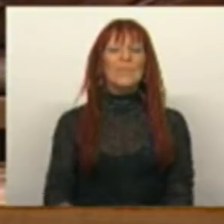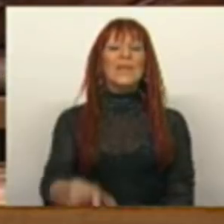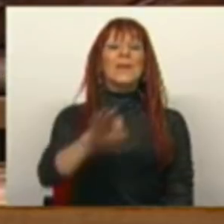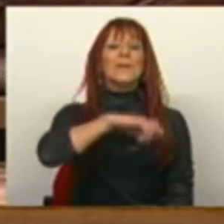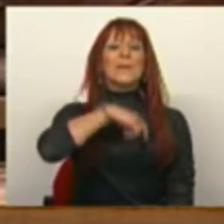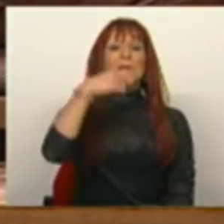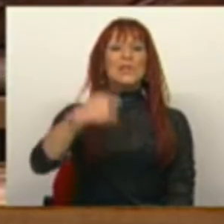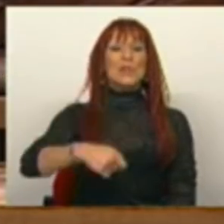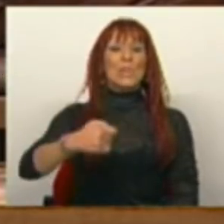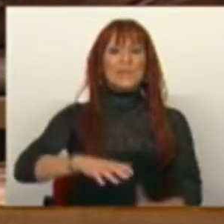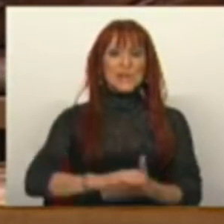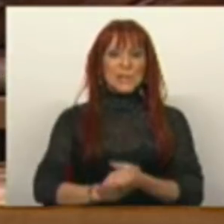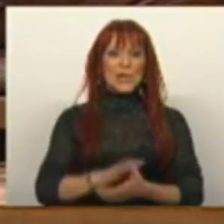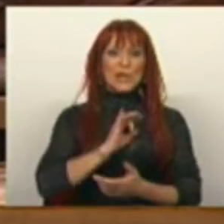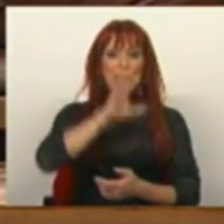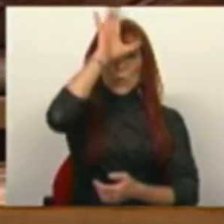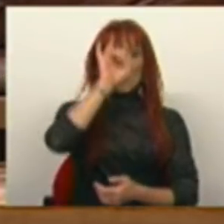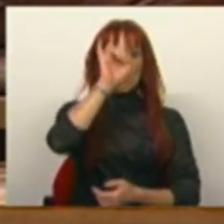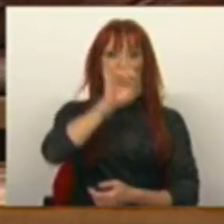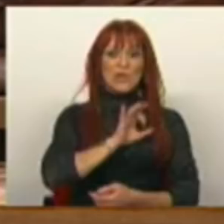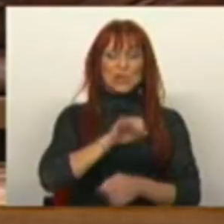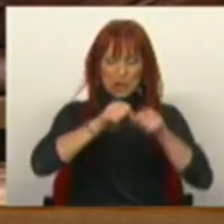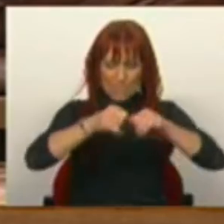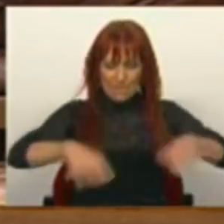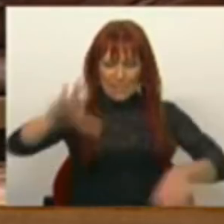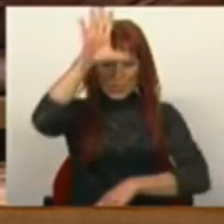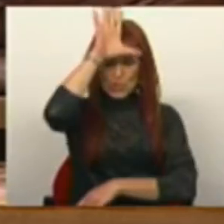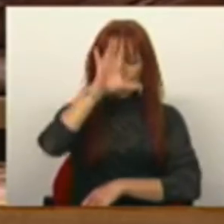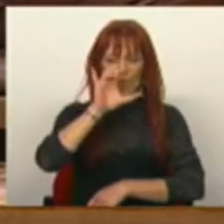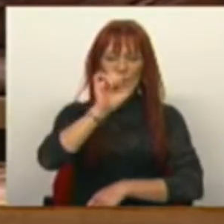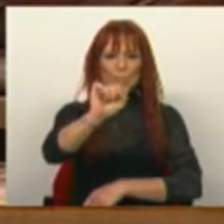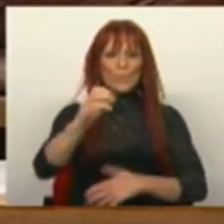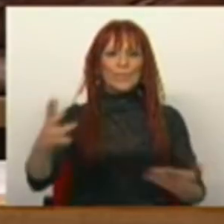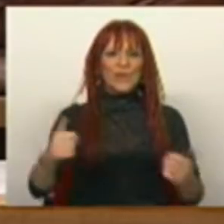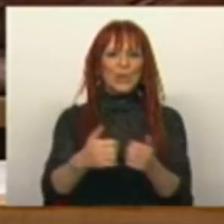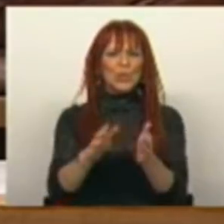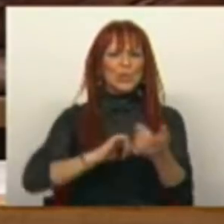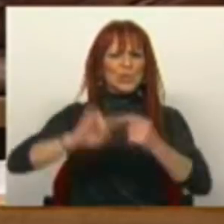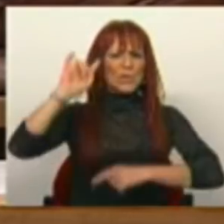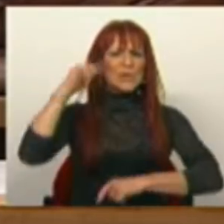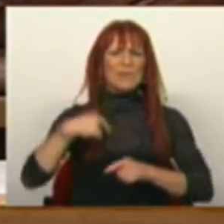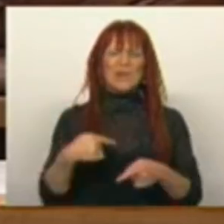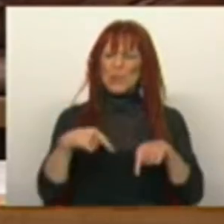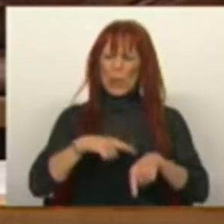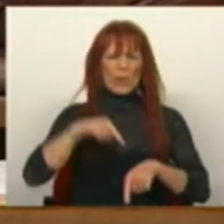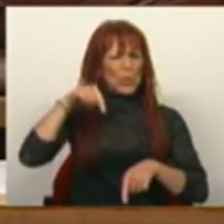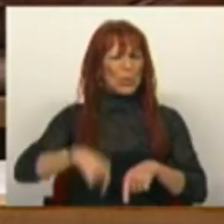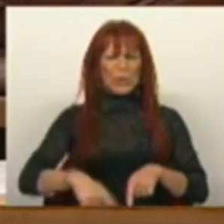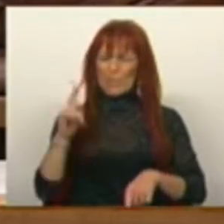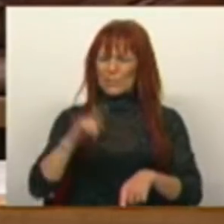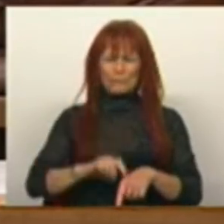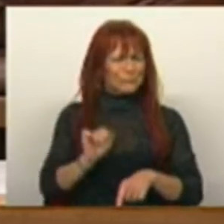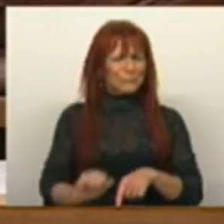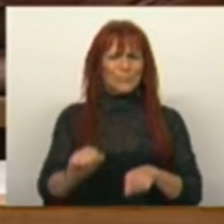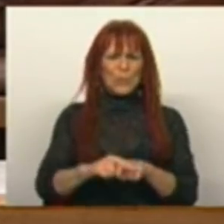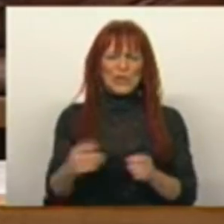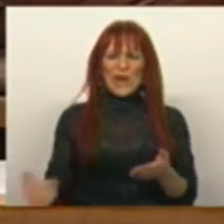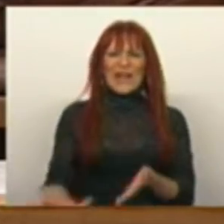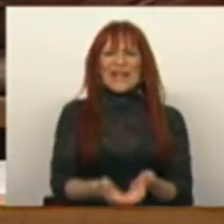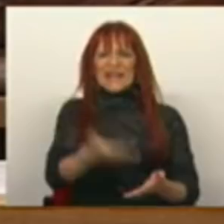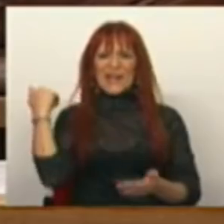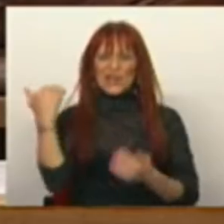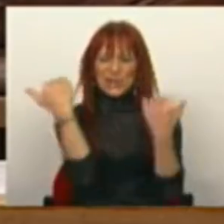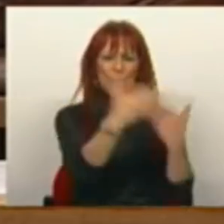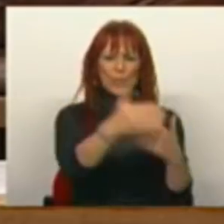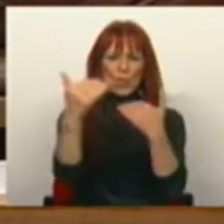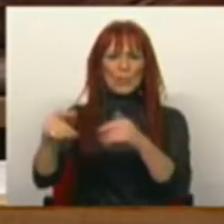Senhor Presidente, Senhor Primeiro-Ministro, senhores membros do Governo, todos sabemos que este não é o momento nem o tempo de levantarmos as